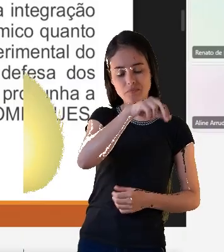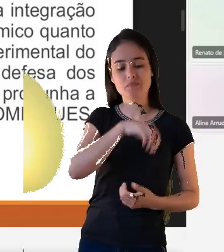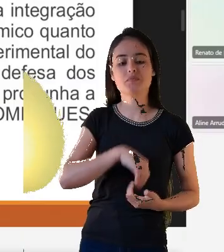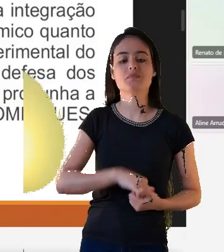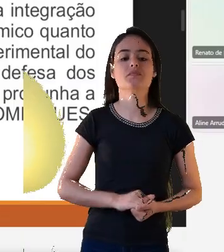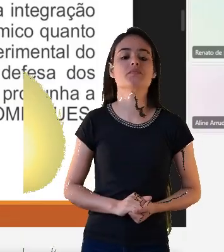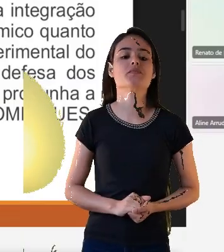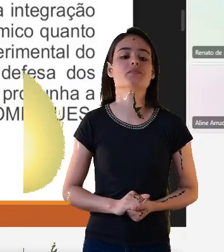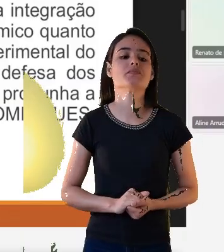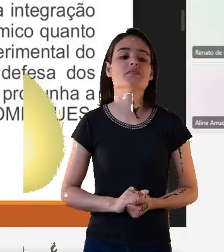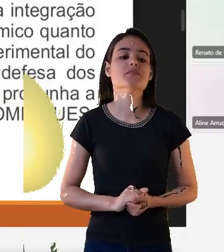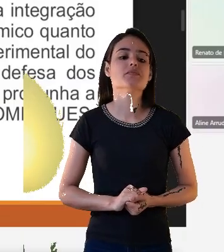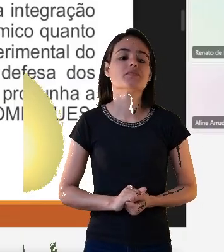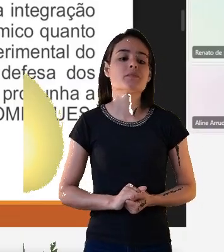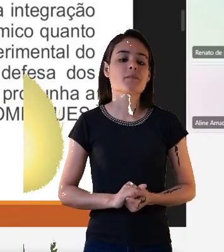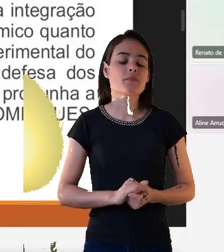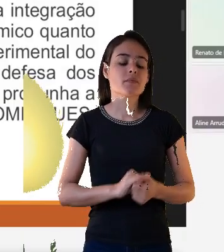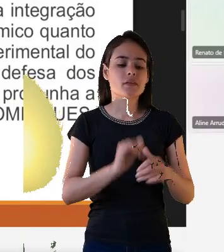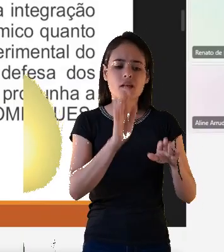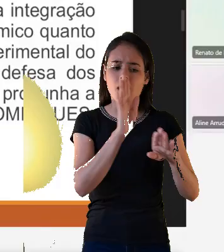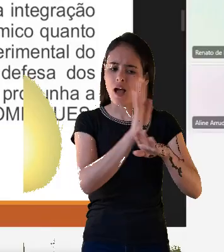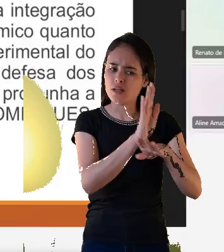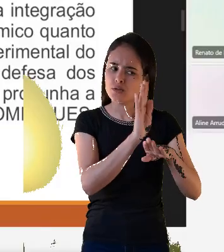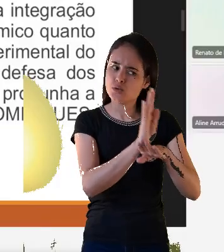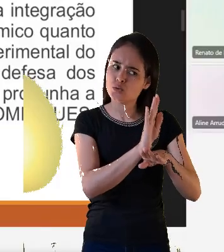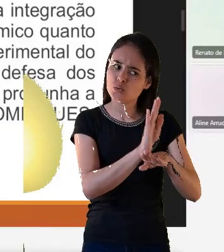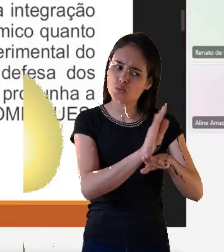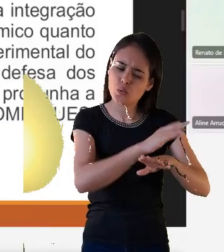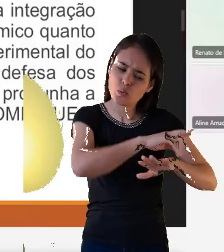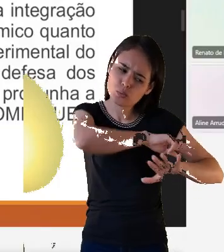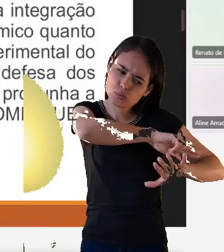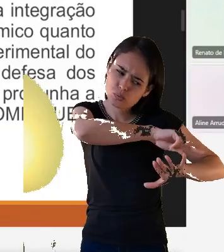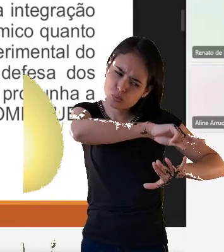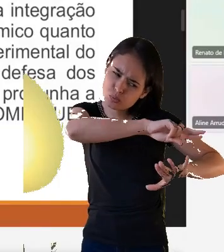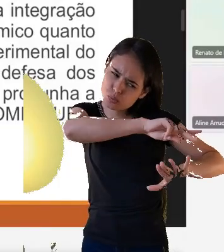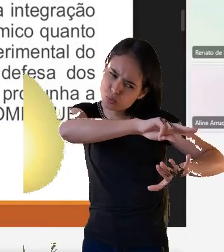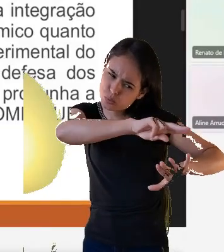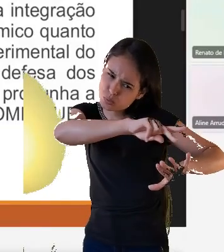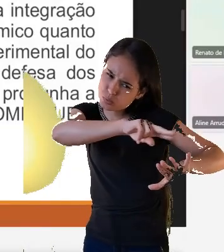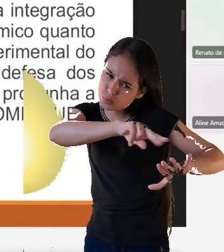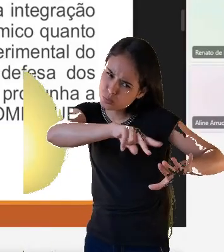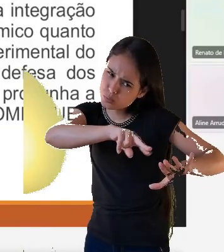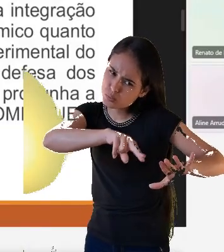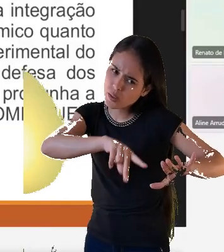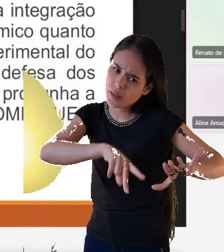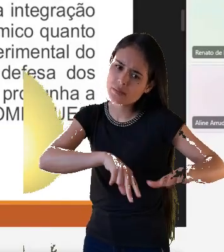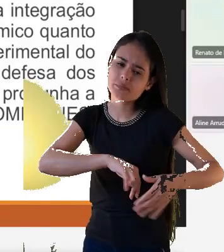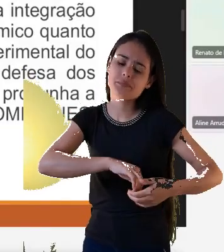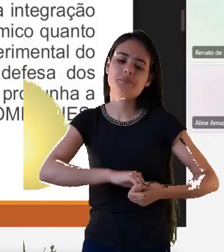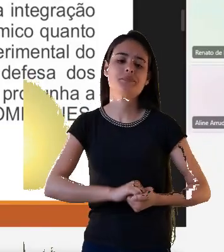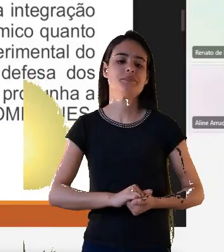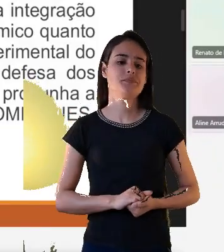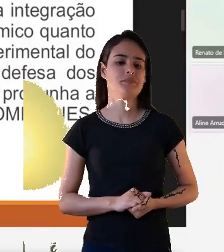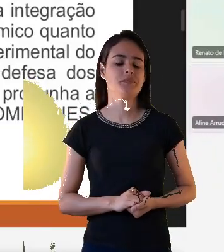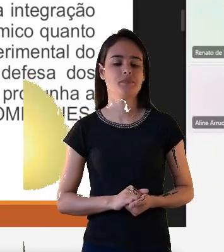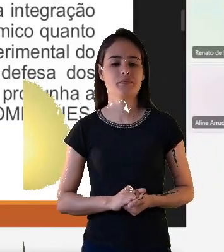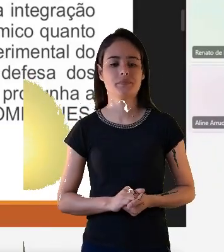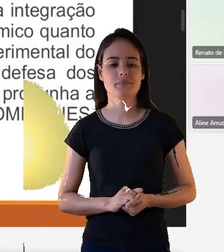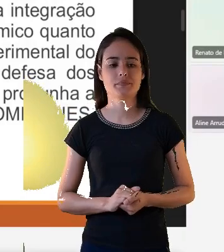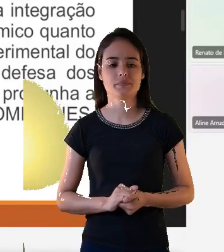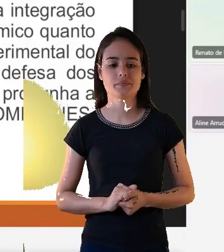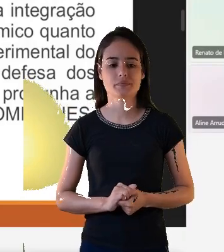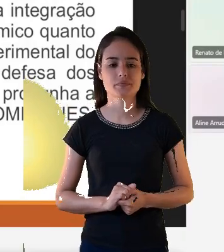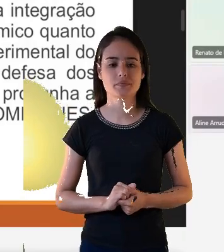Léa Garcia, Ruth de Souza e tantos outros, né, atores